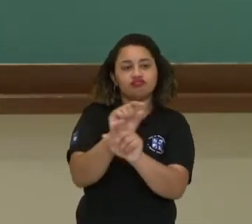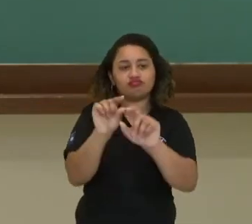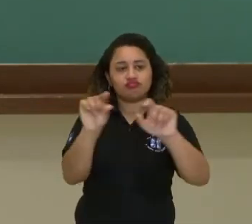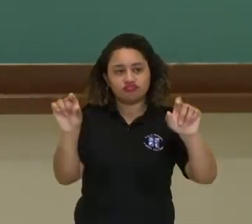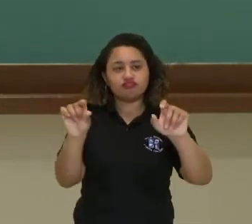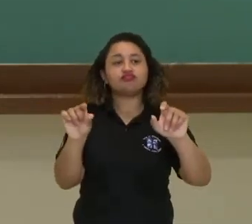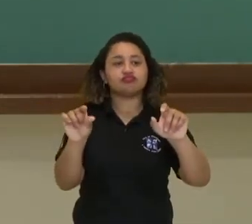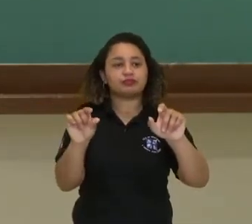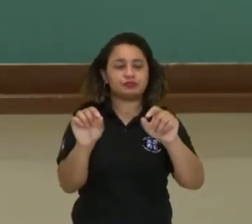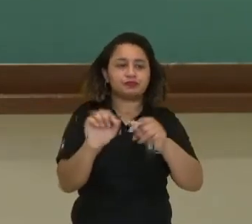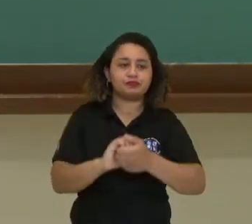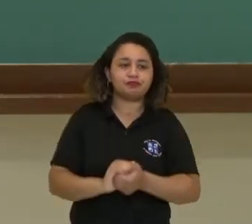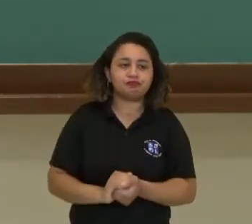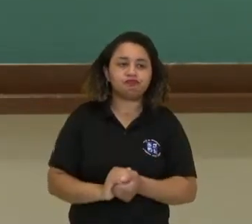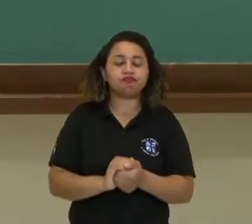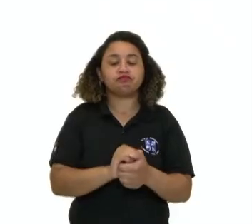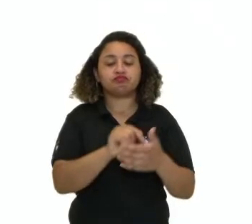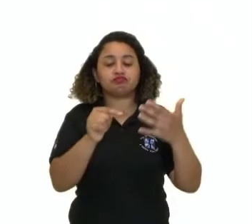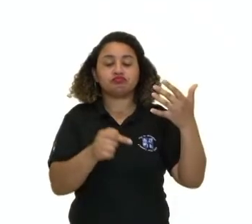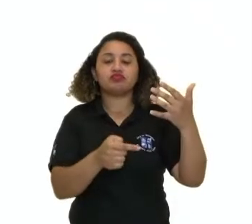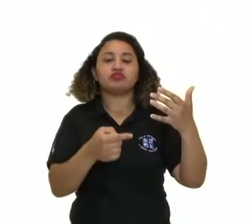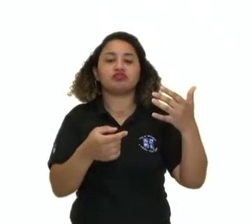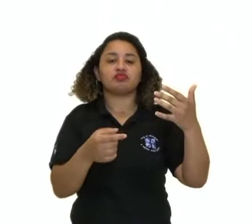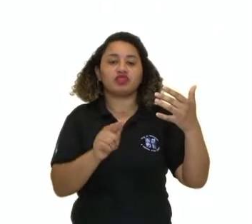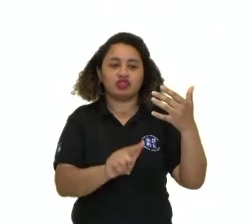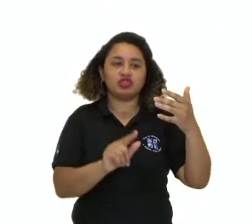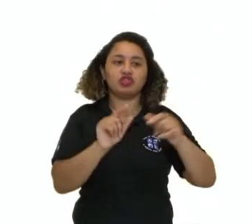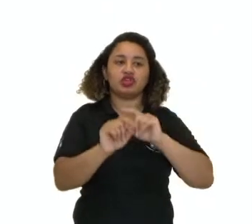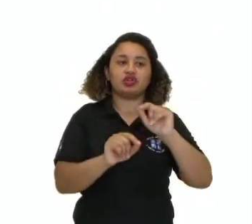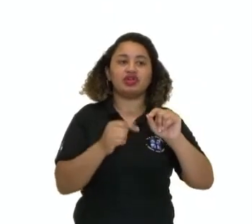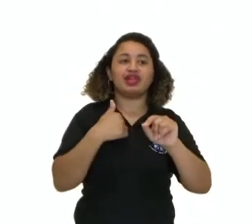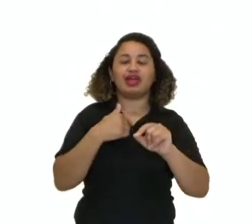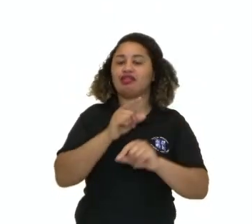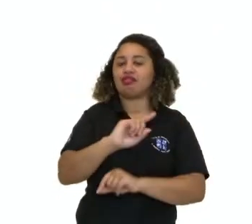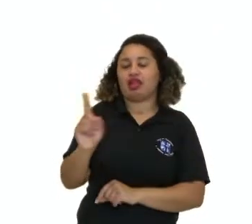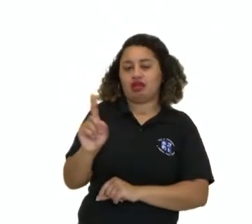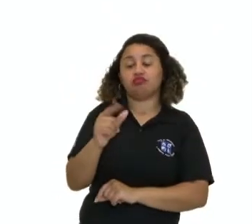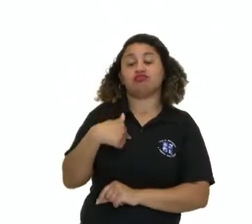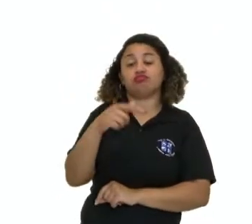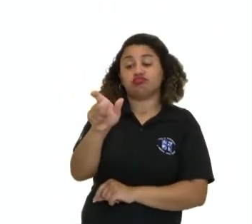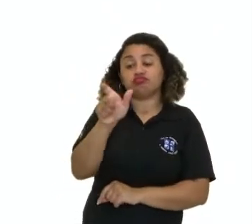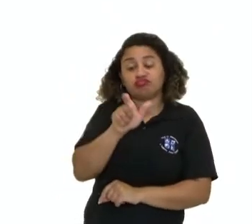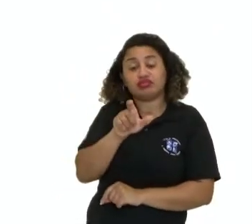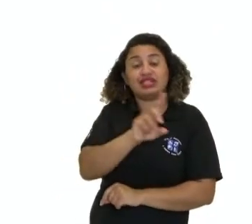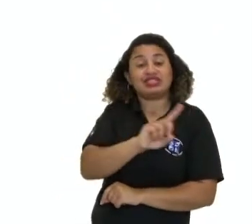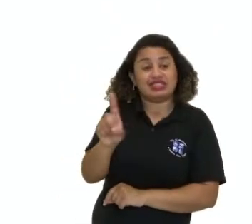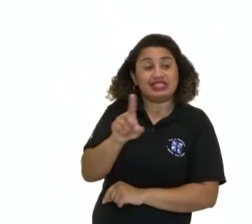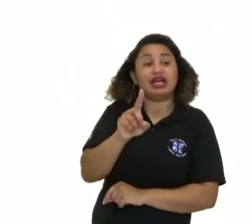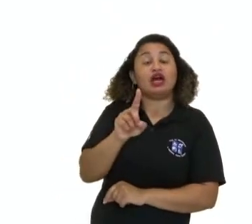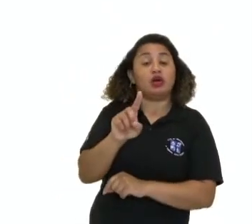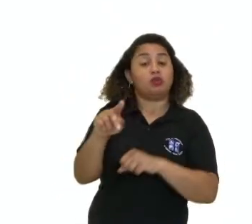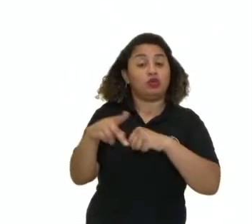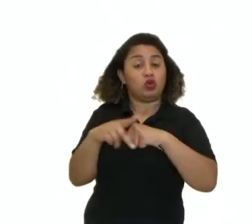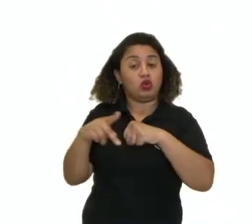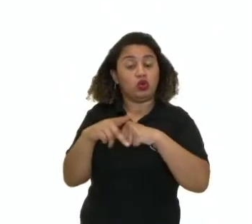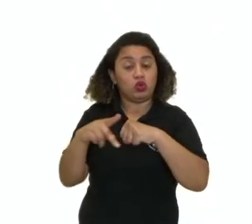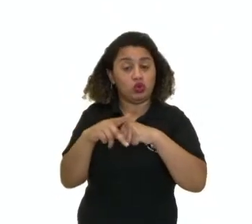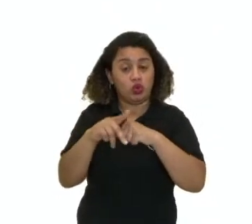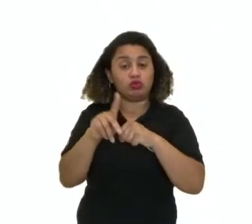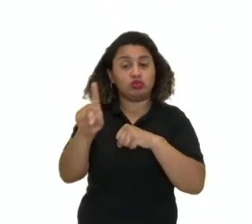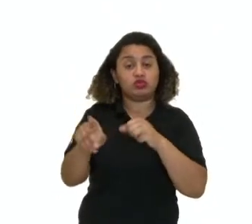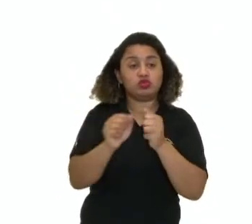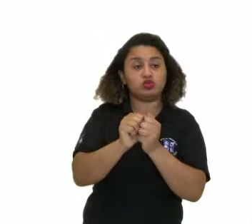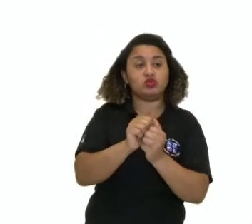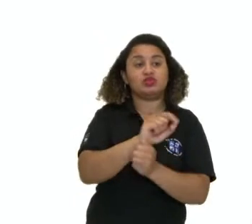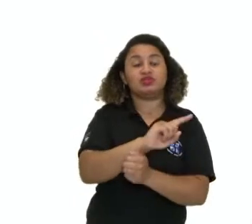português tá negação lembrando palavras negativas sempre chamam pronome o